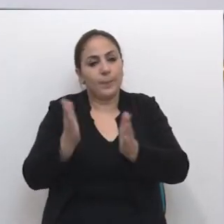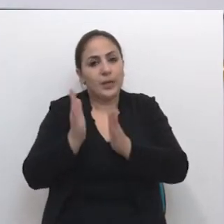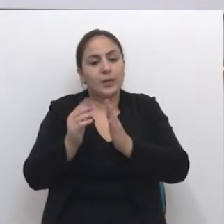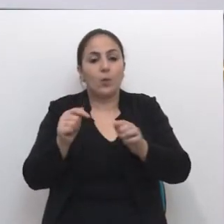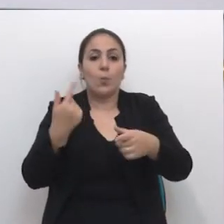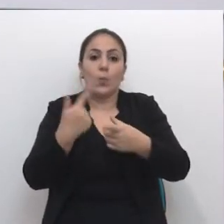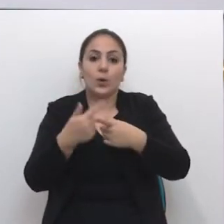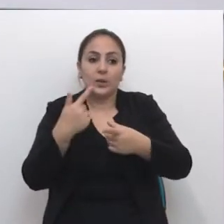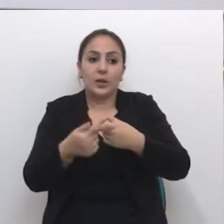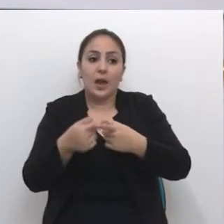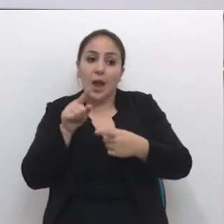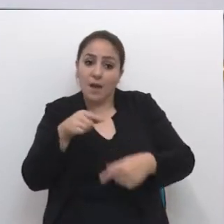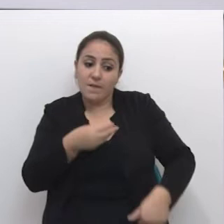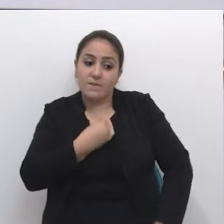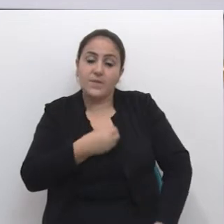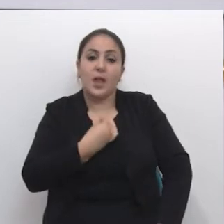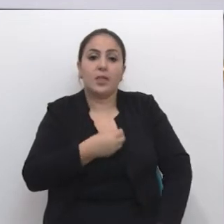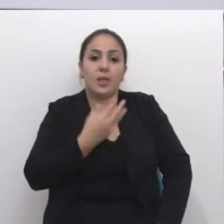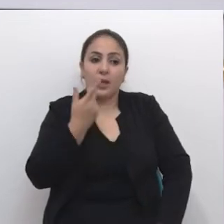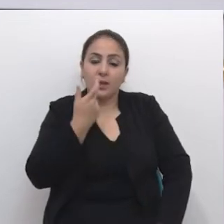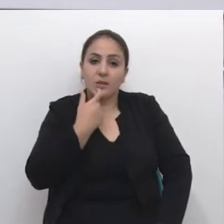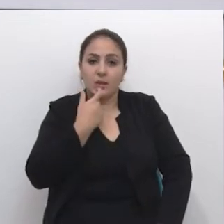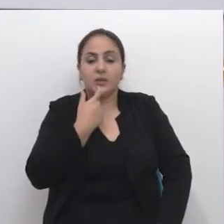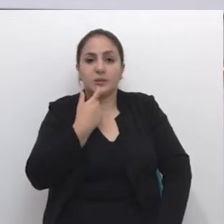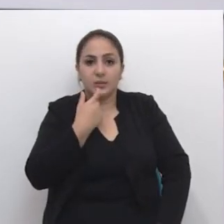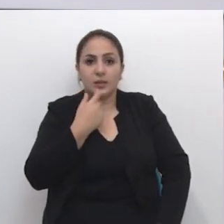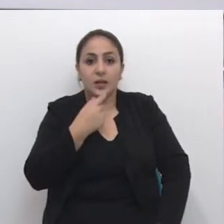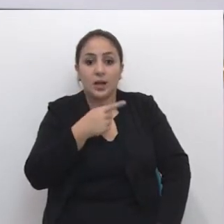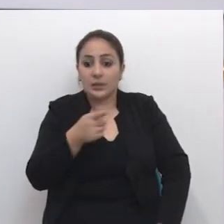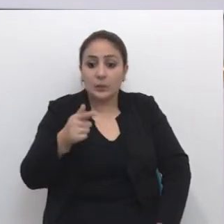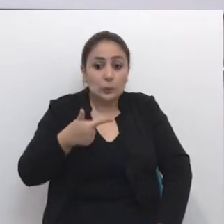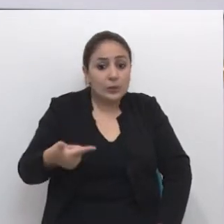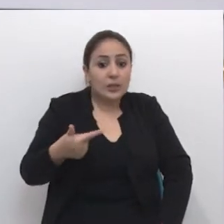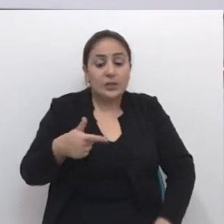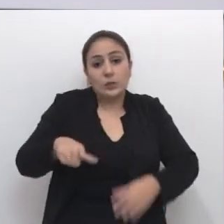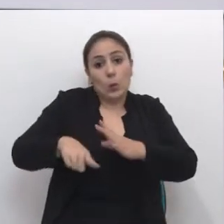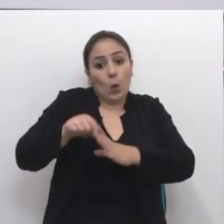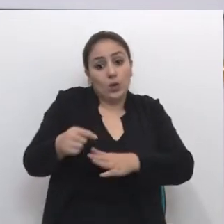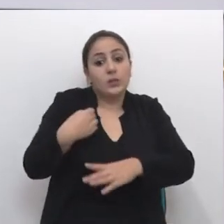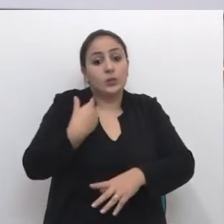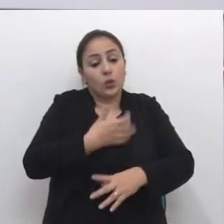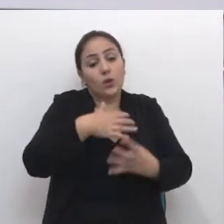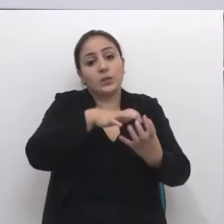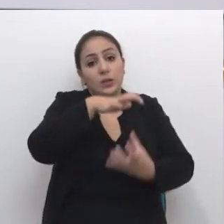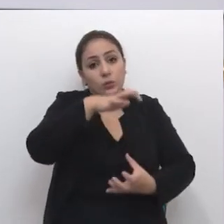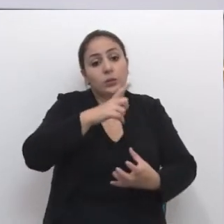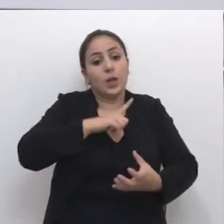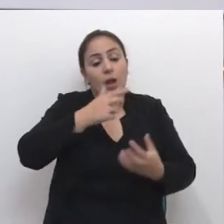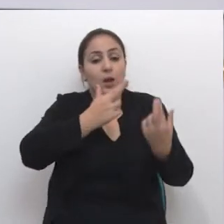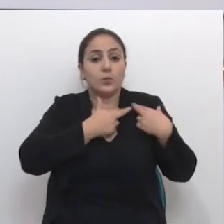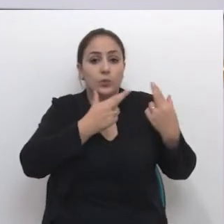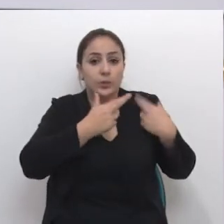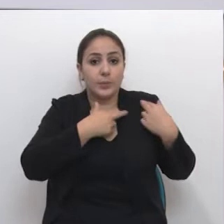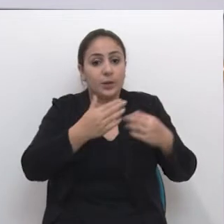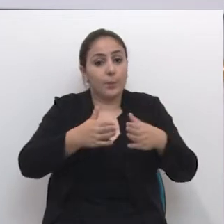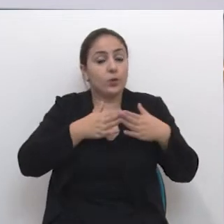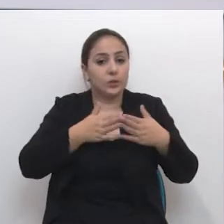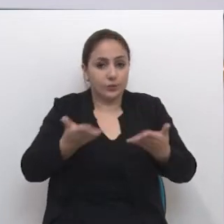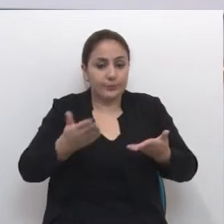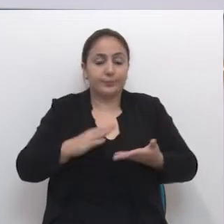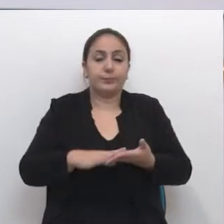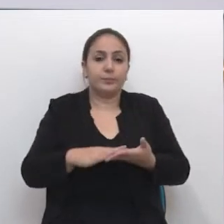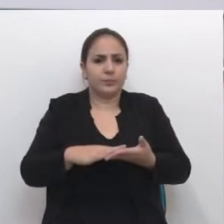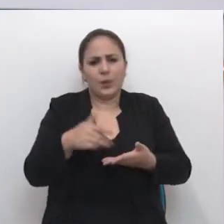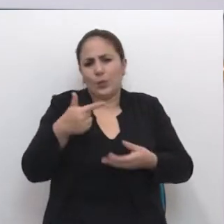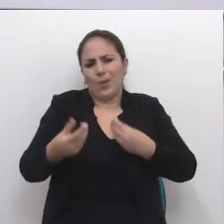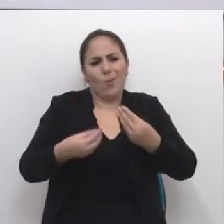questão, porque são vidas de criança e que elas não têm escolha. E nós, como adultos, temos a obrigação de protegê-las.